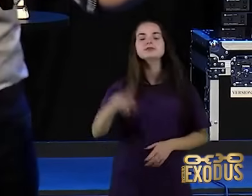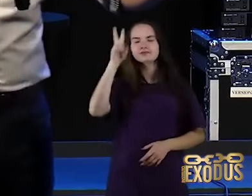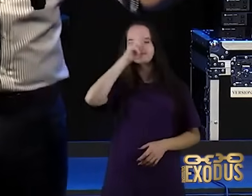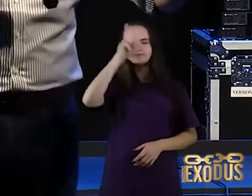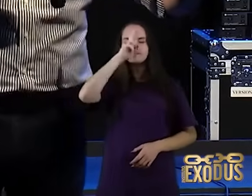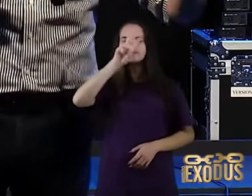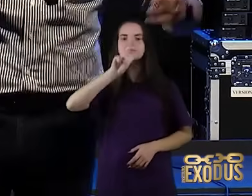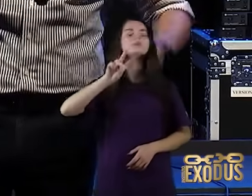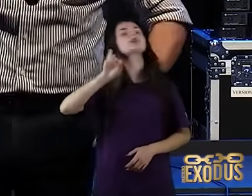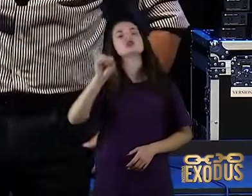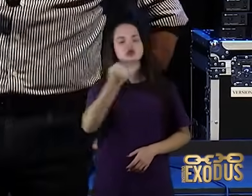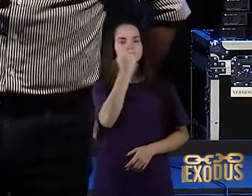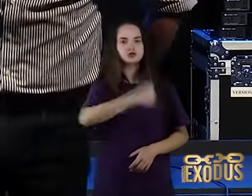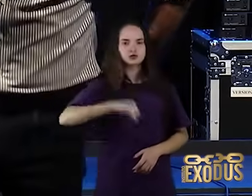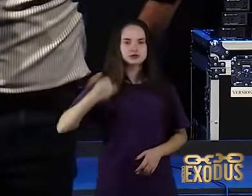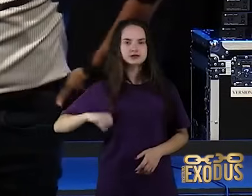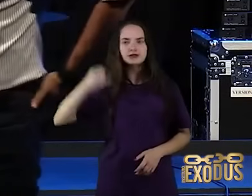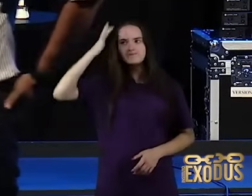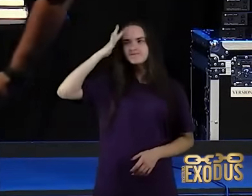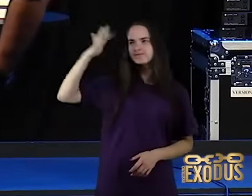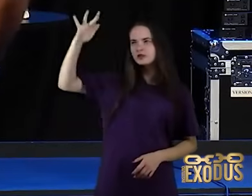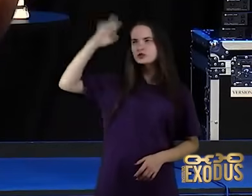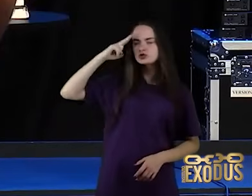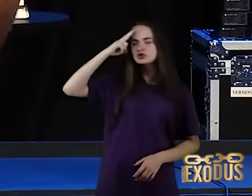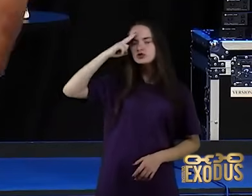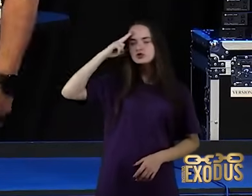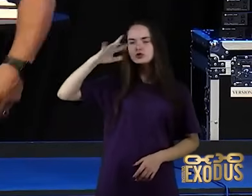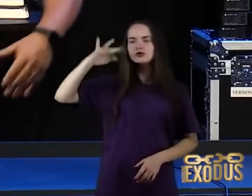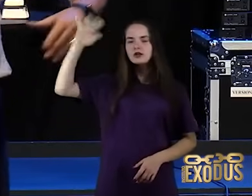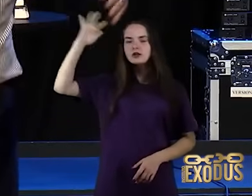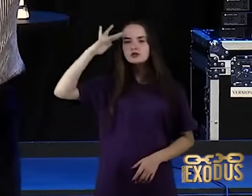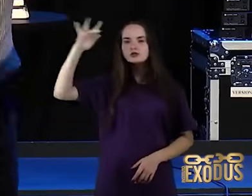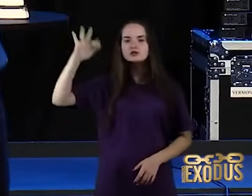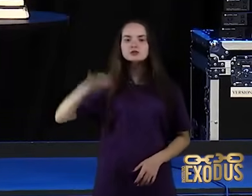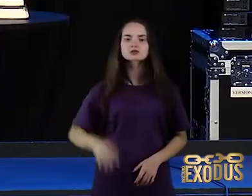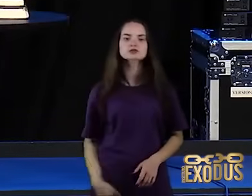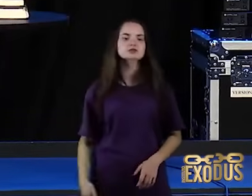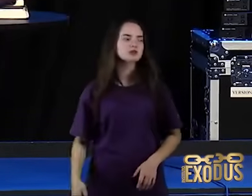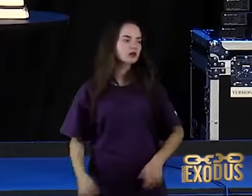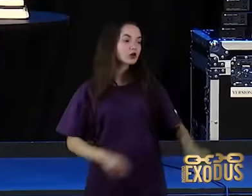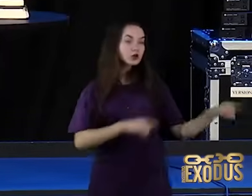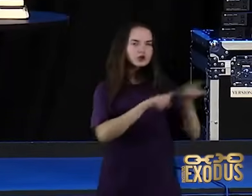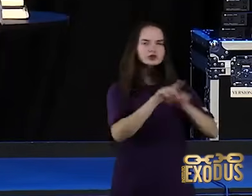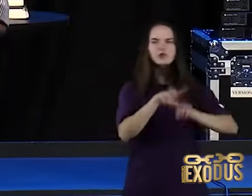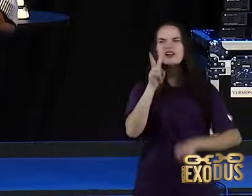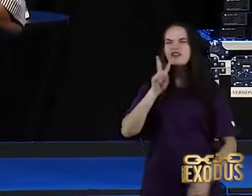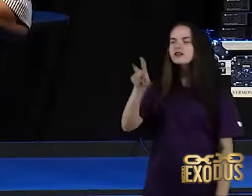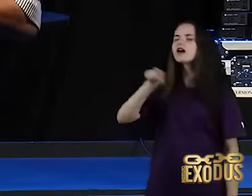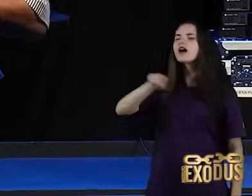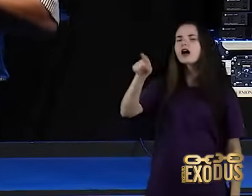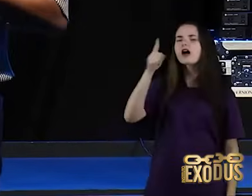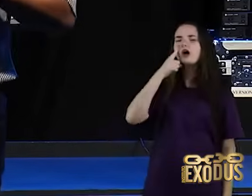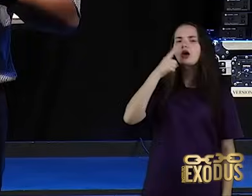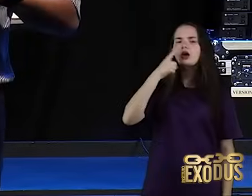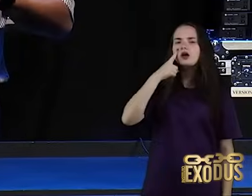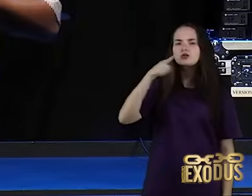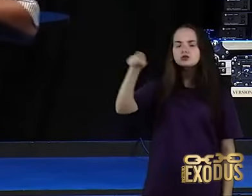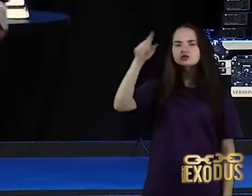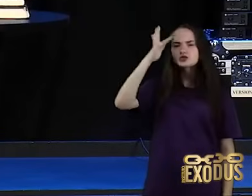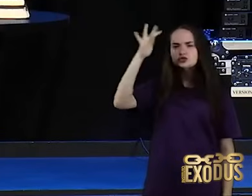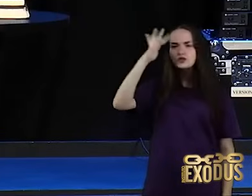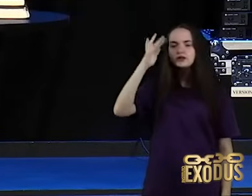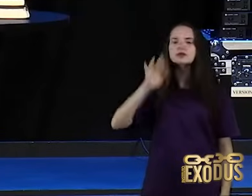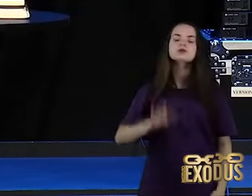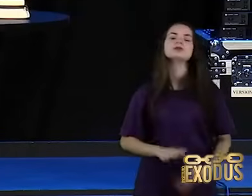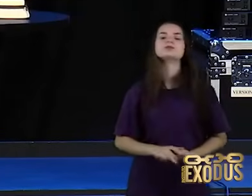José sonhando ele era um sonhador era os irmãos dizem ó lá vem aquele sonhador então você mudou o ano